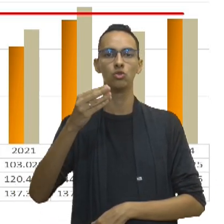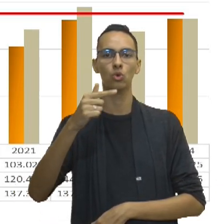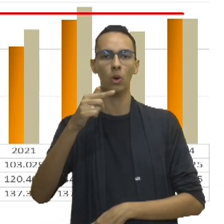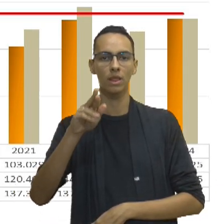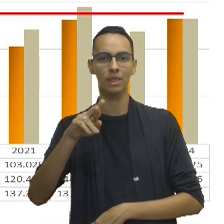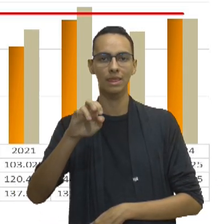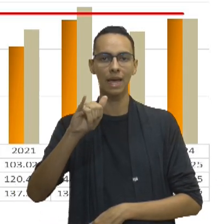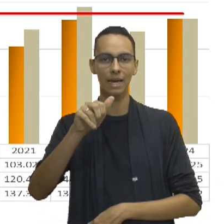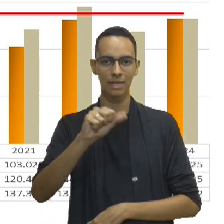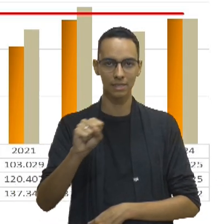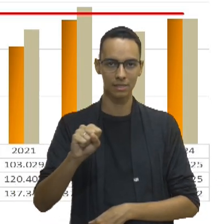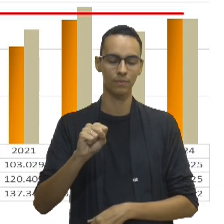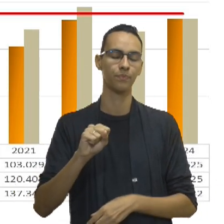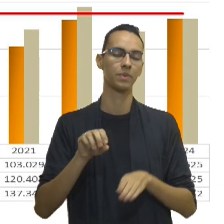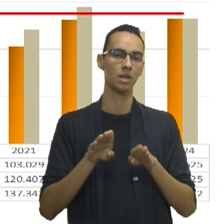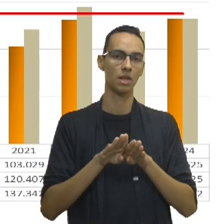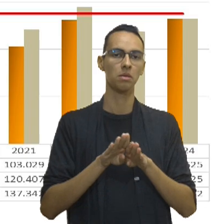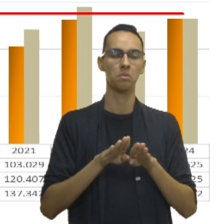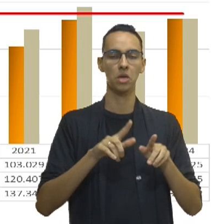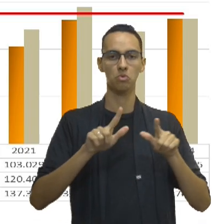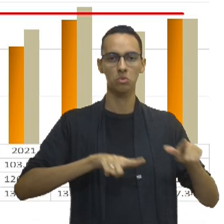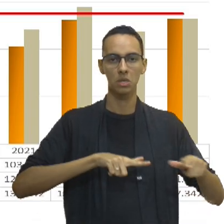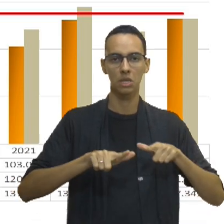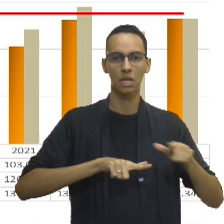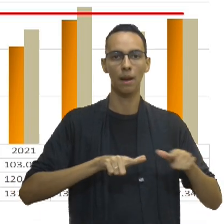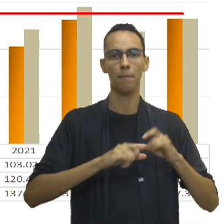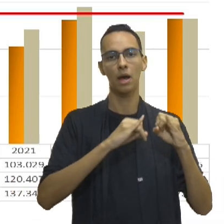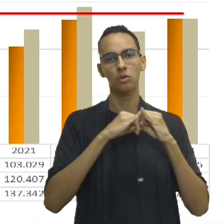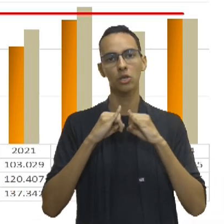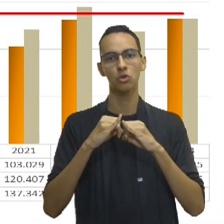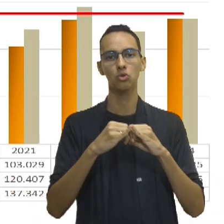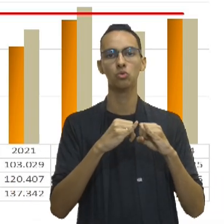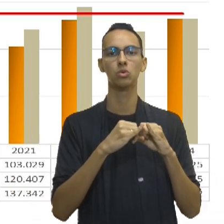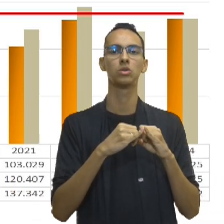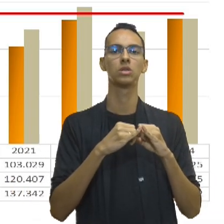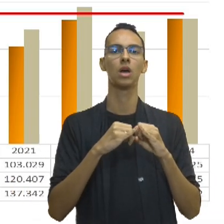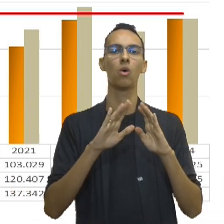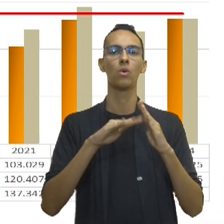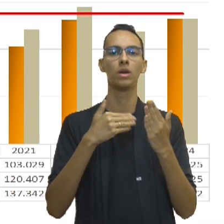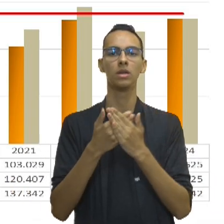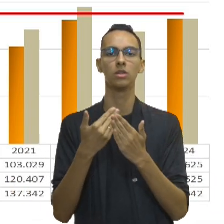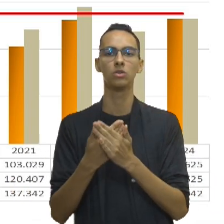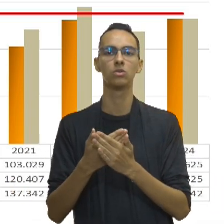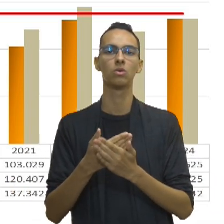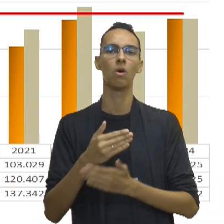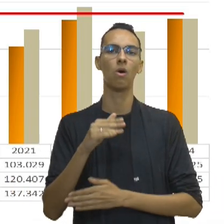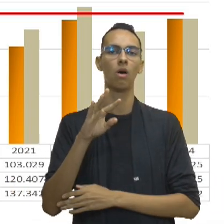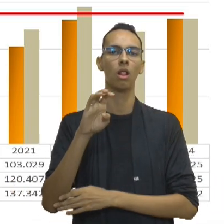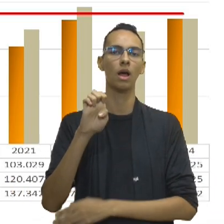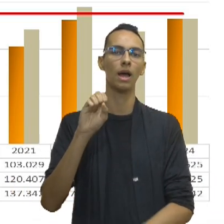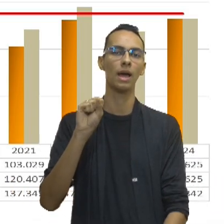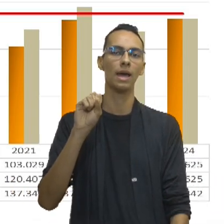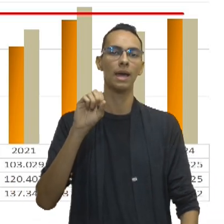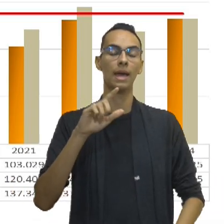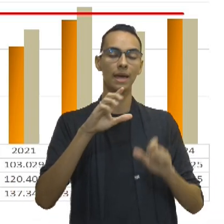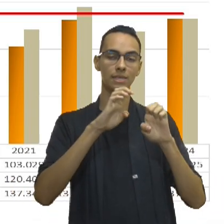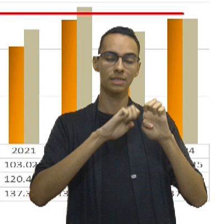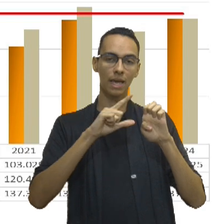da instituição. Então, tem as ações, por exemplo, da assistência estudantil, escola técnica, ESEBA,